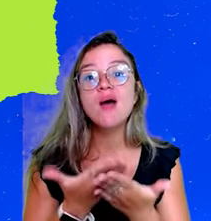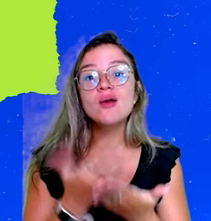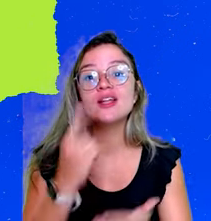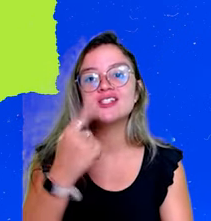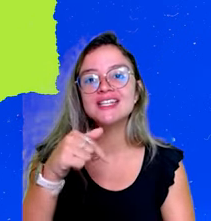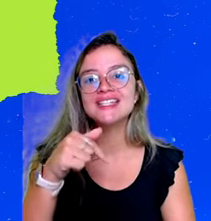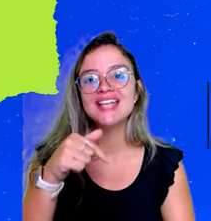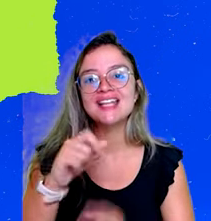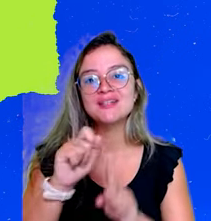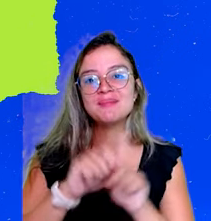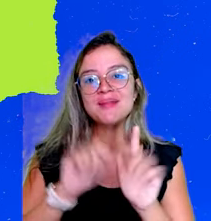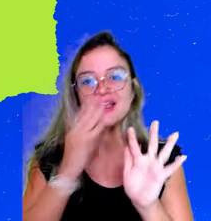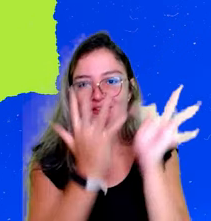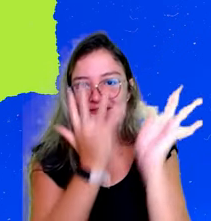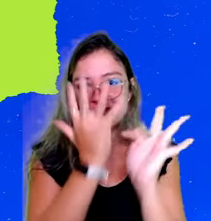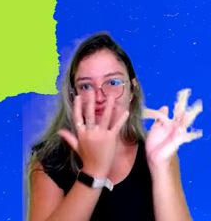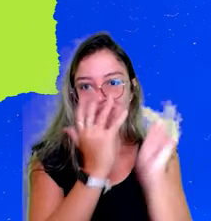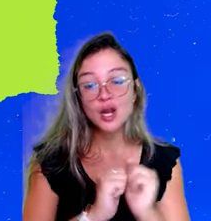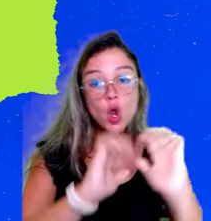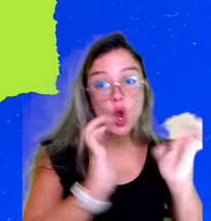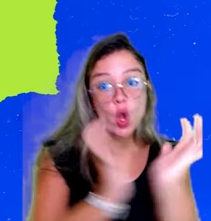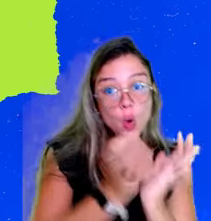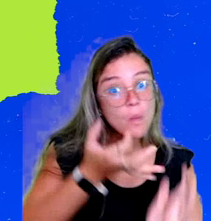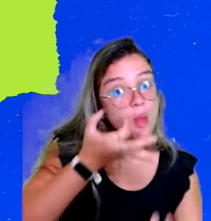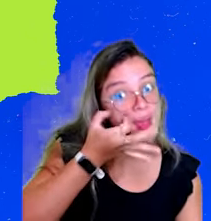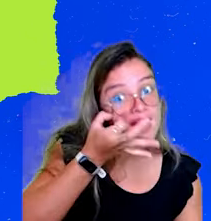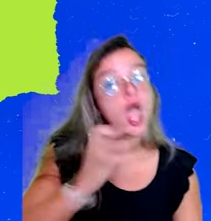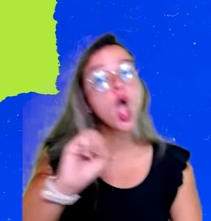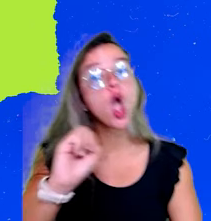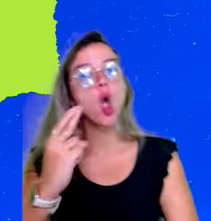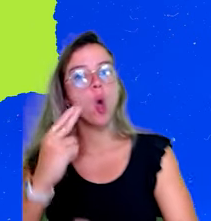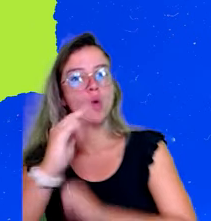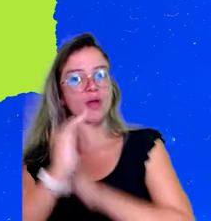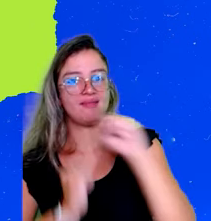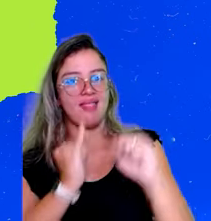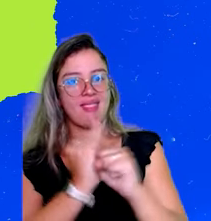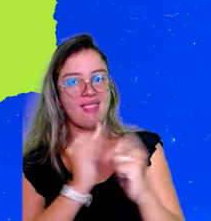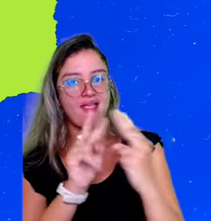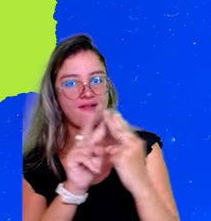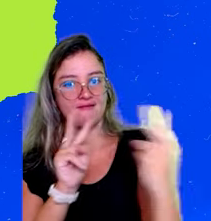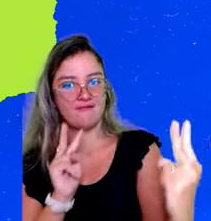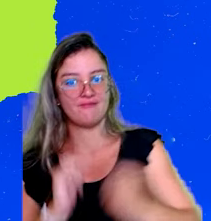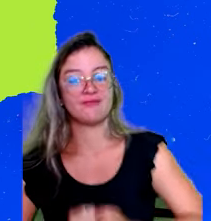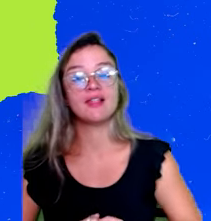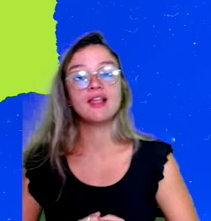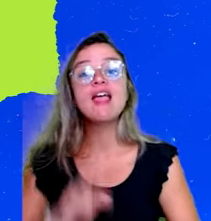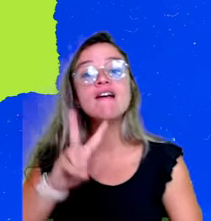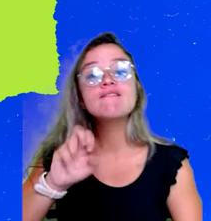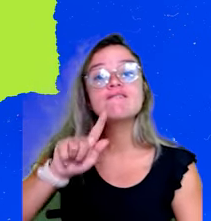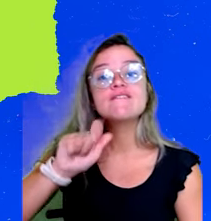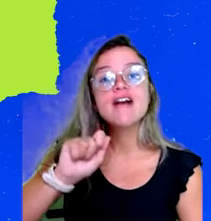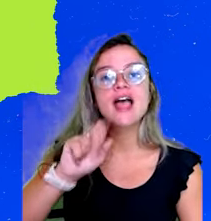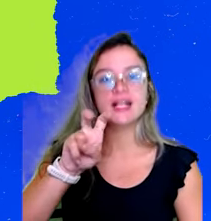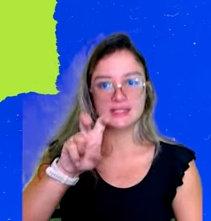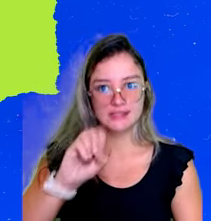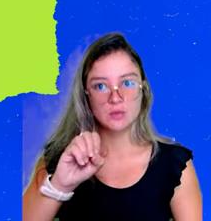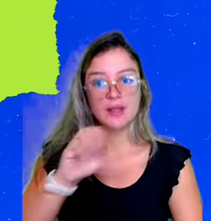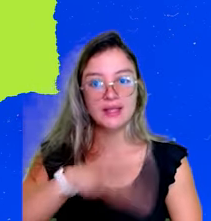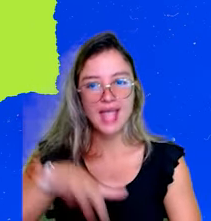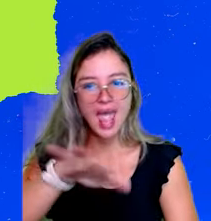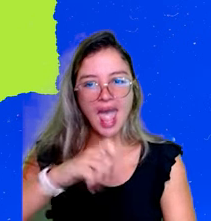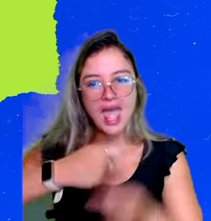de fevereiro, tanto nas turmas presenciais quanto nas online. Entre as vagas disponíveis são 50 para o curso